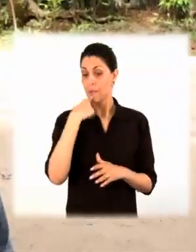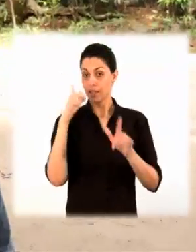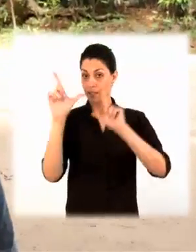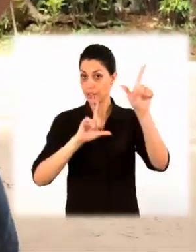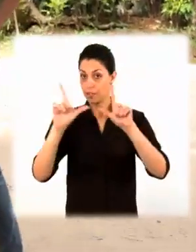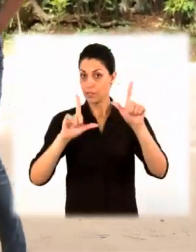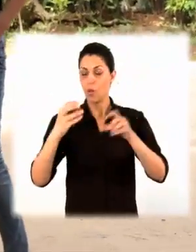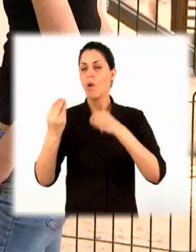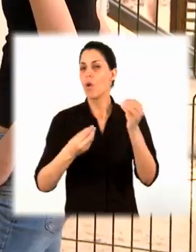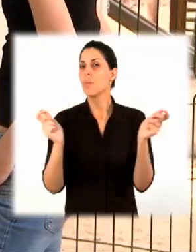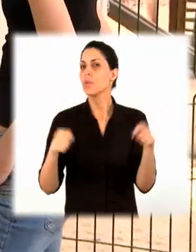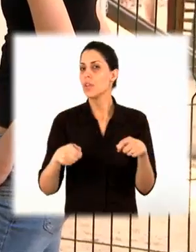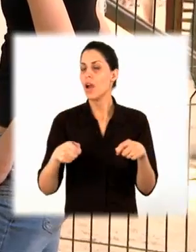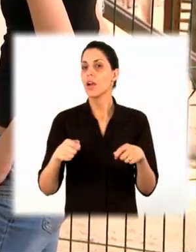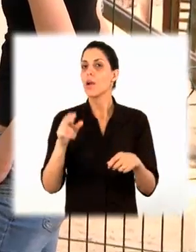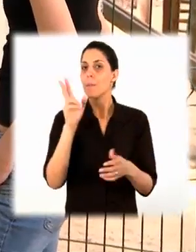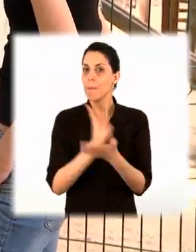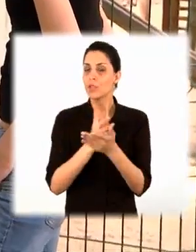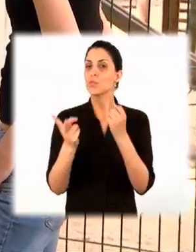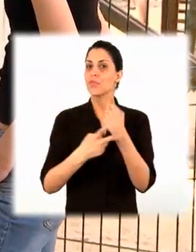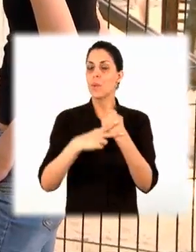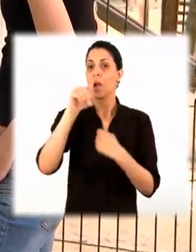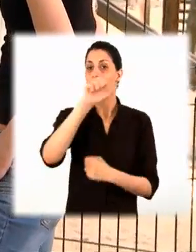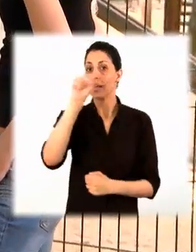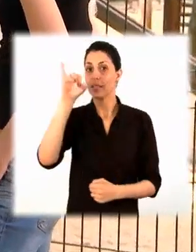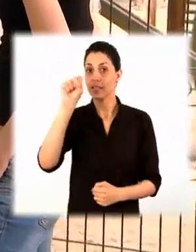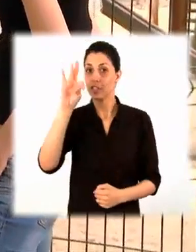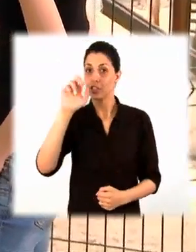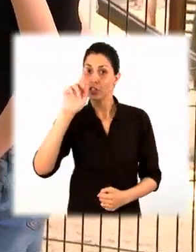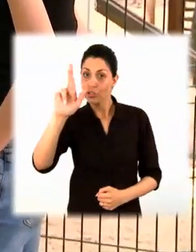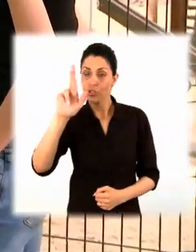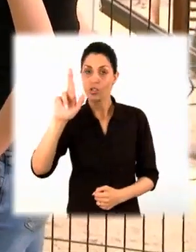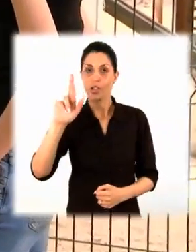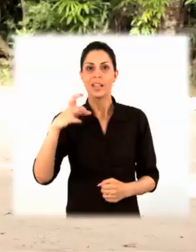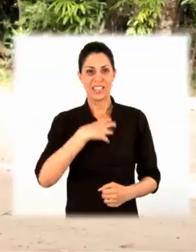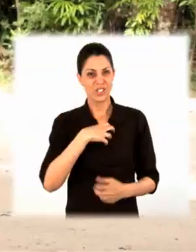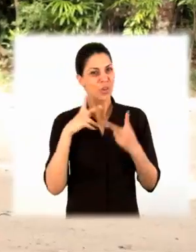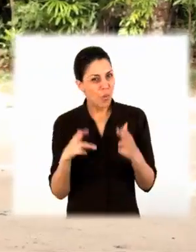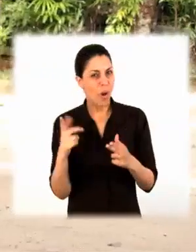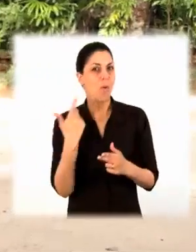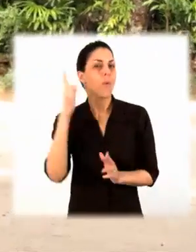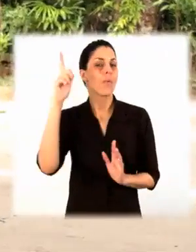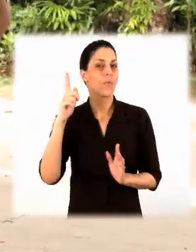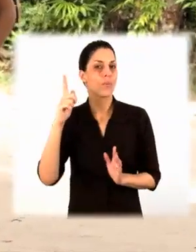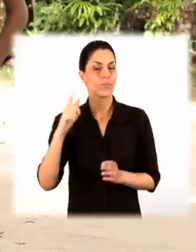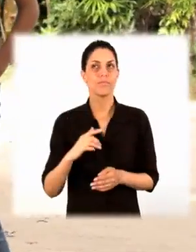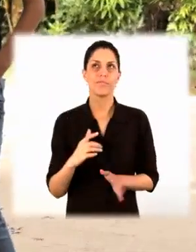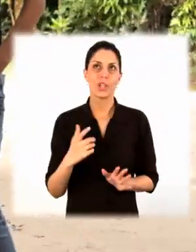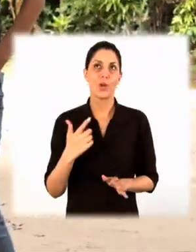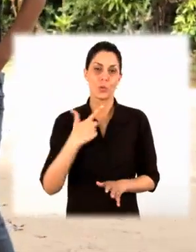né? Como que eu posso usar assistir com essa imagem? Tem o mesmo sentido?